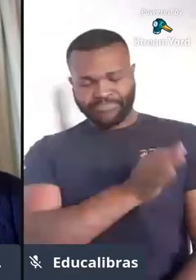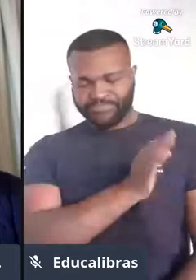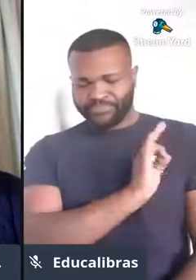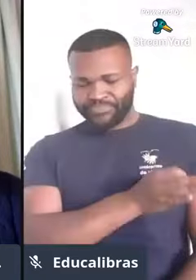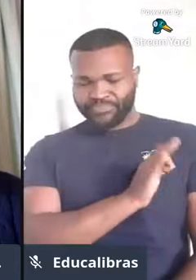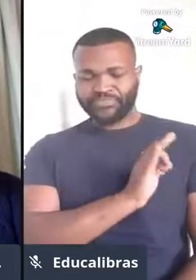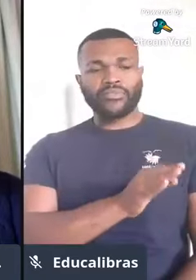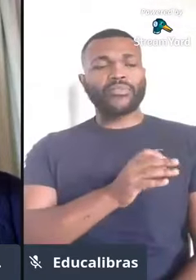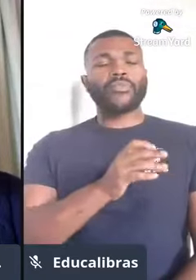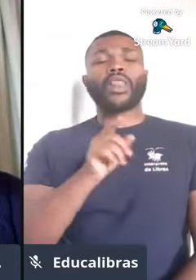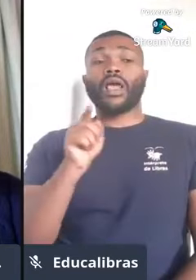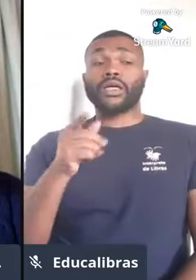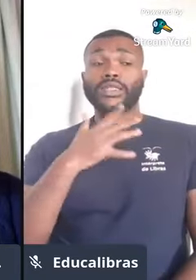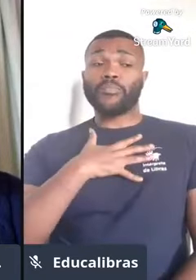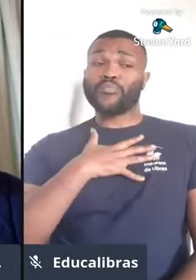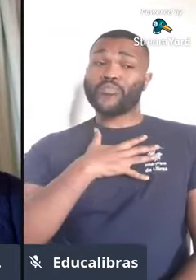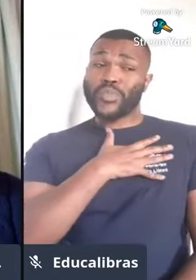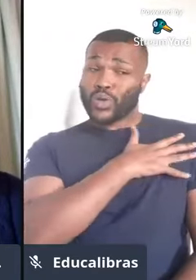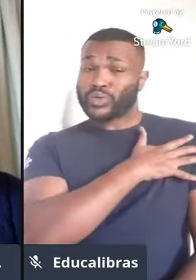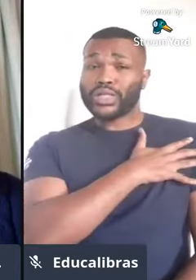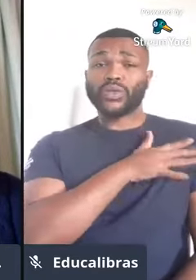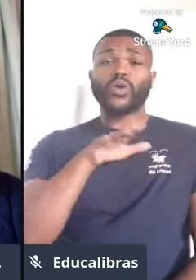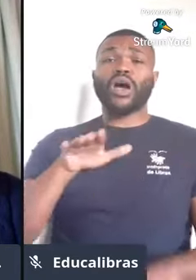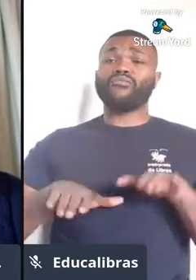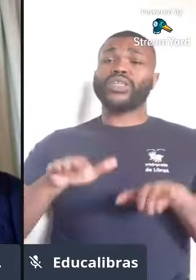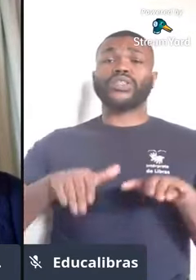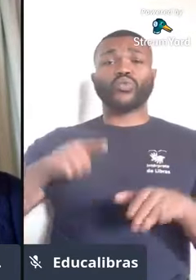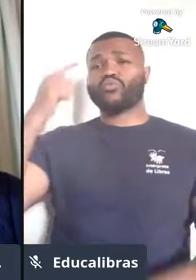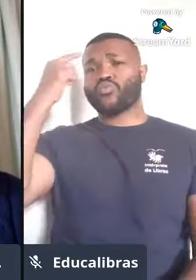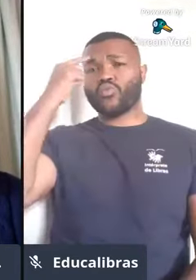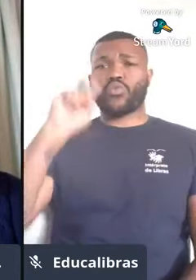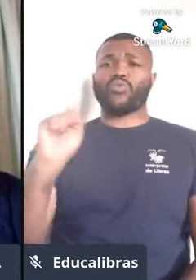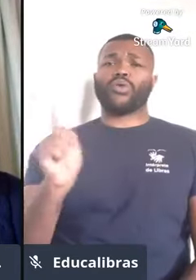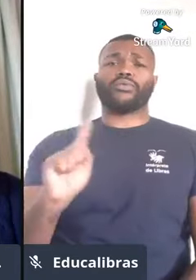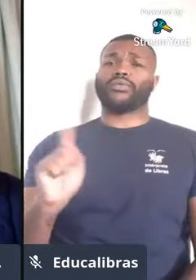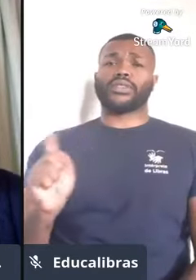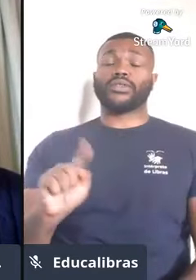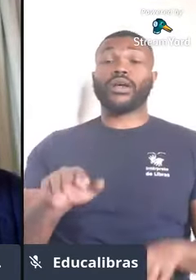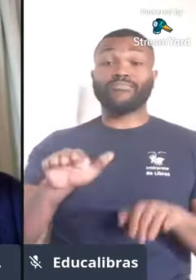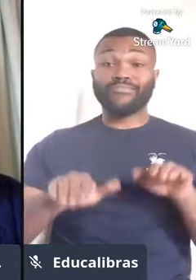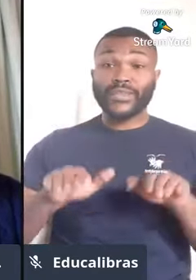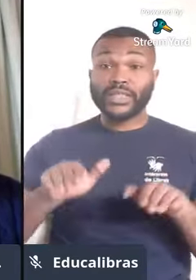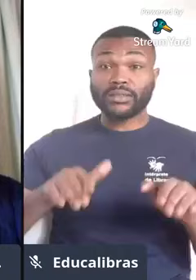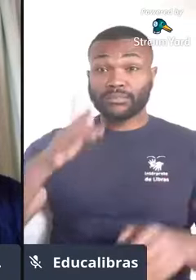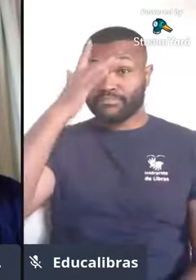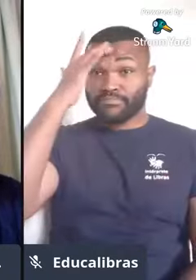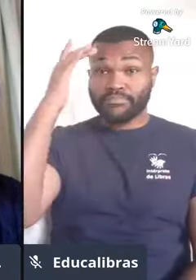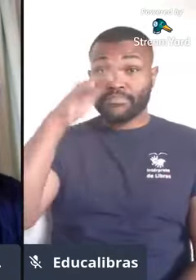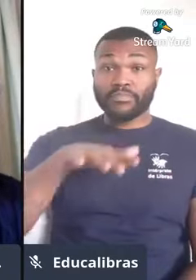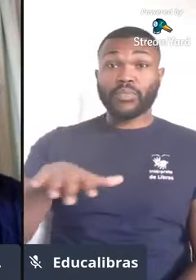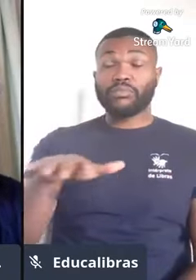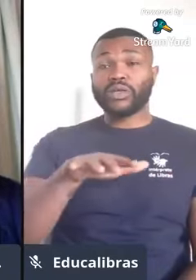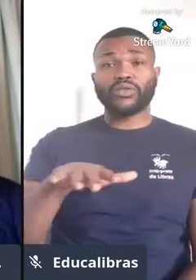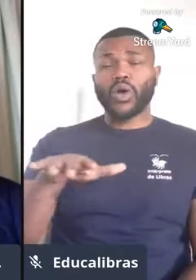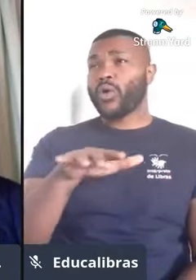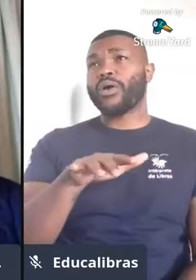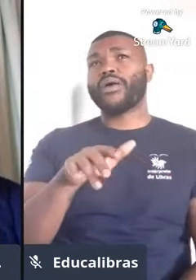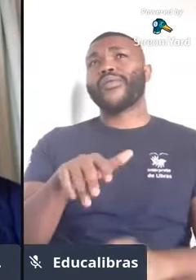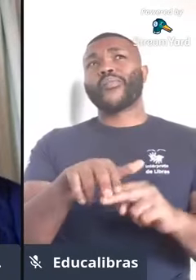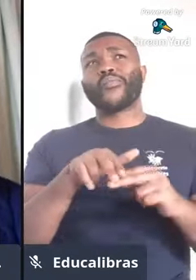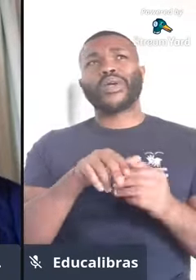nem sempre ele é consciente, né? Às vezes as pessoas até, assim, por conta da falta